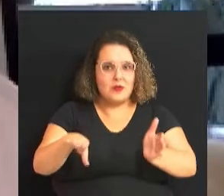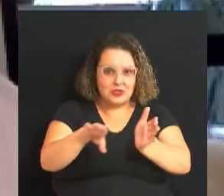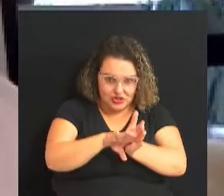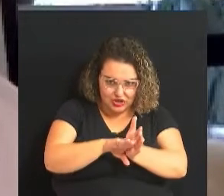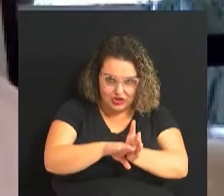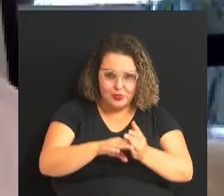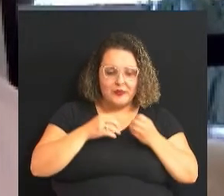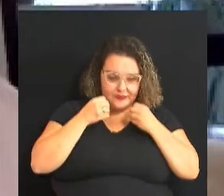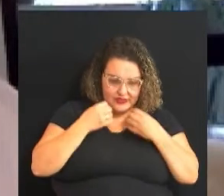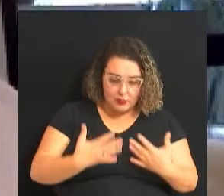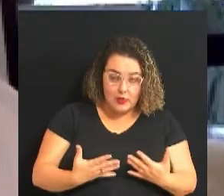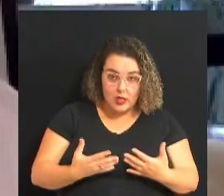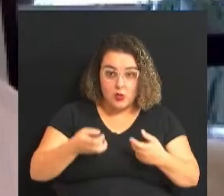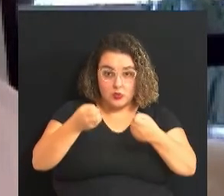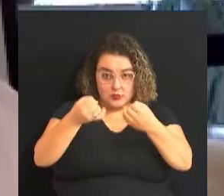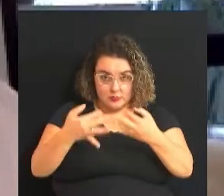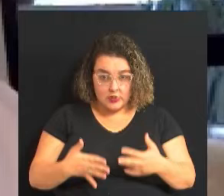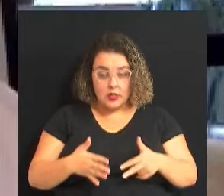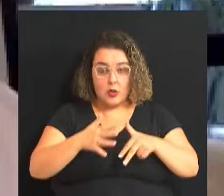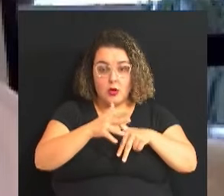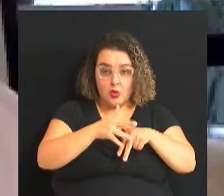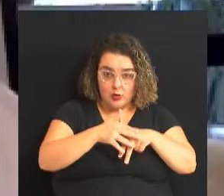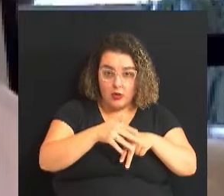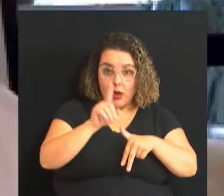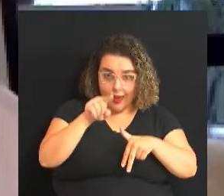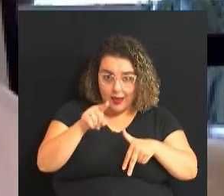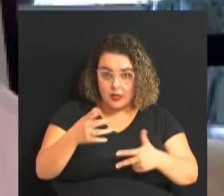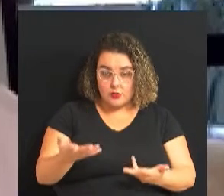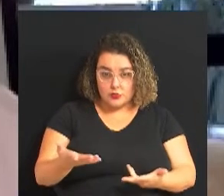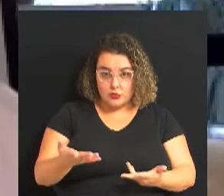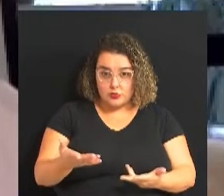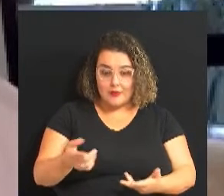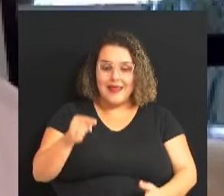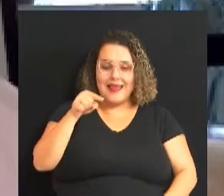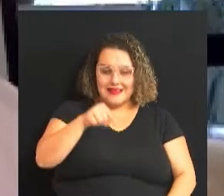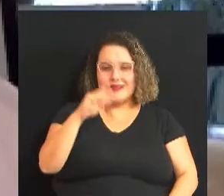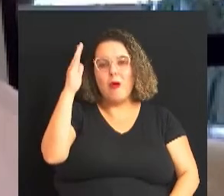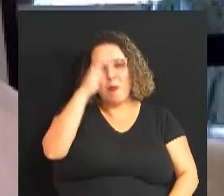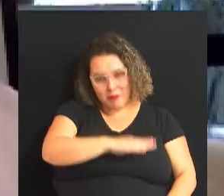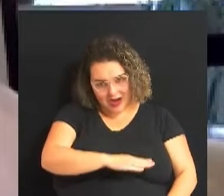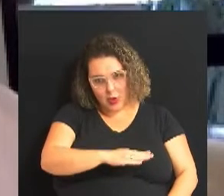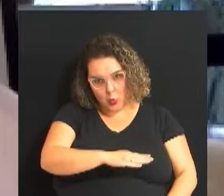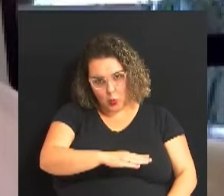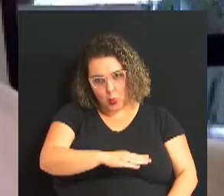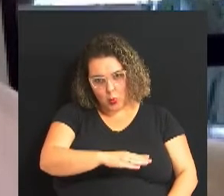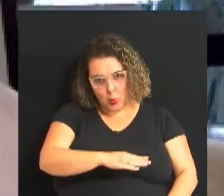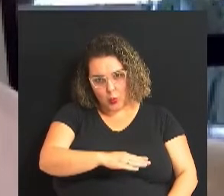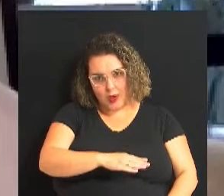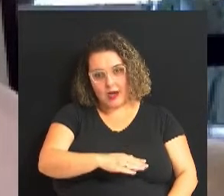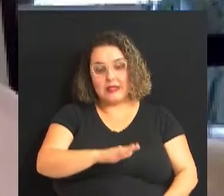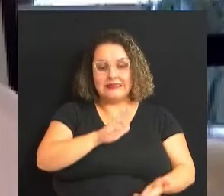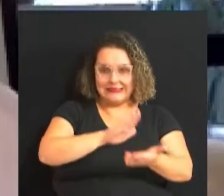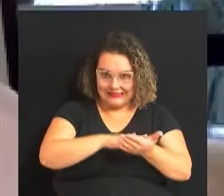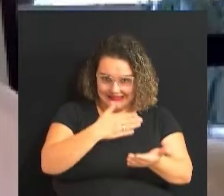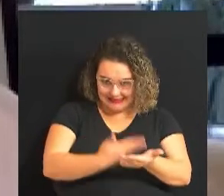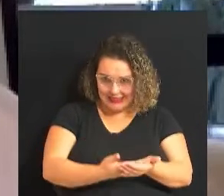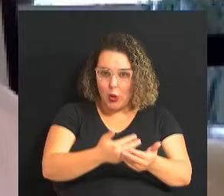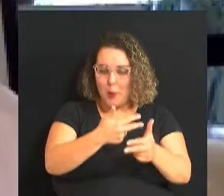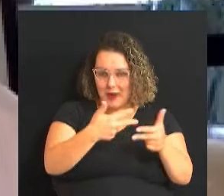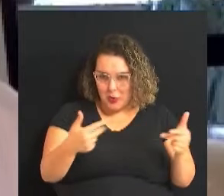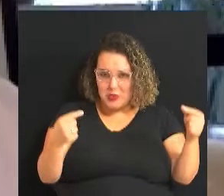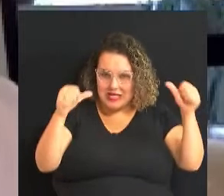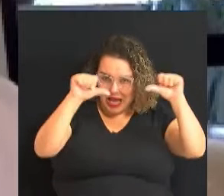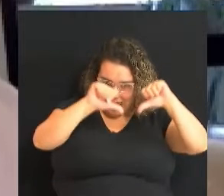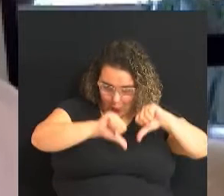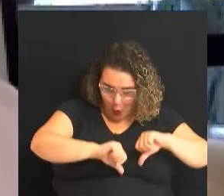costumo explicar para os meus pacientes exatamente isso. Olha, esse é o mal que você está interpretando como uma coisa ruim,